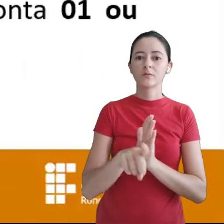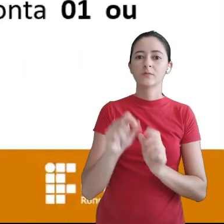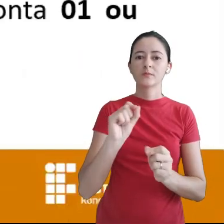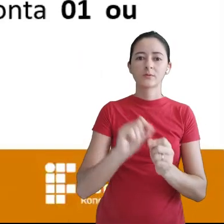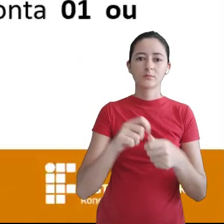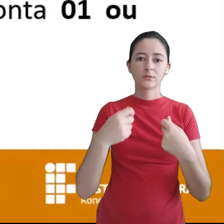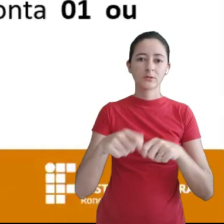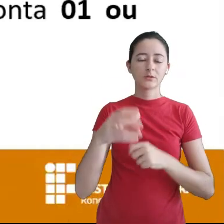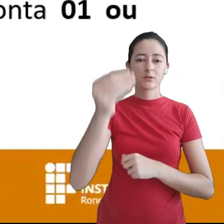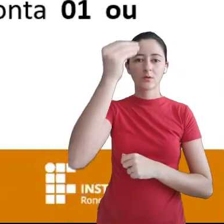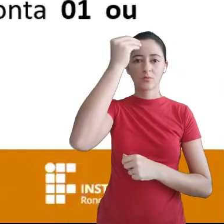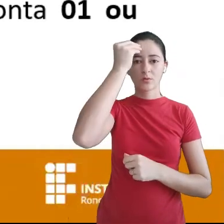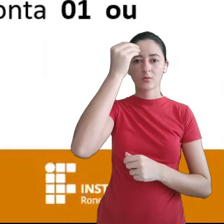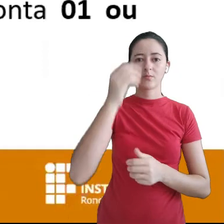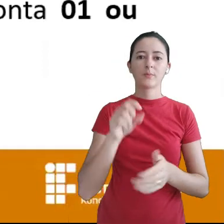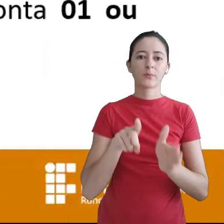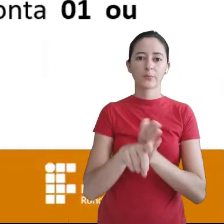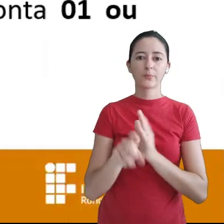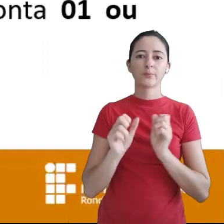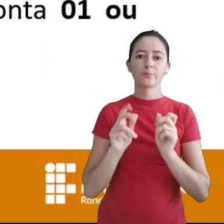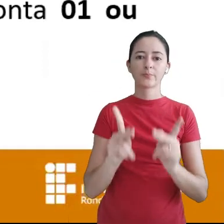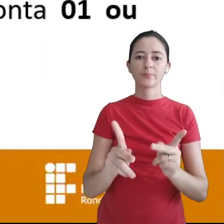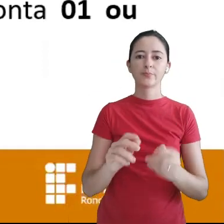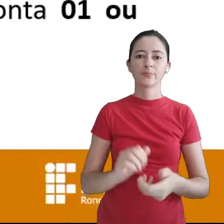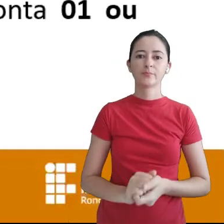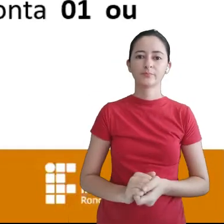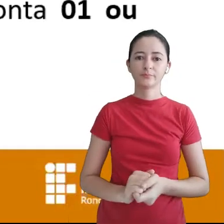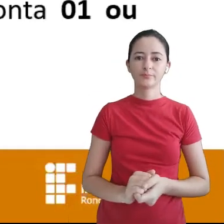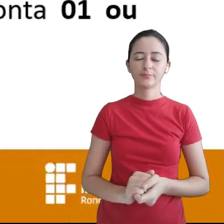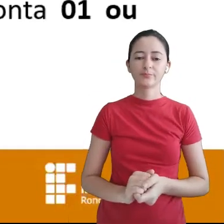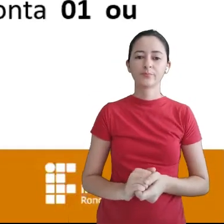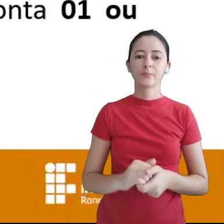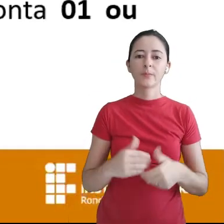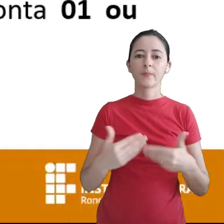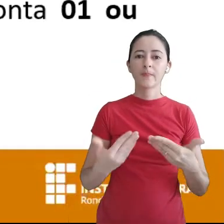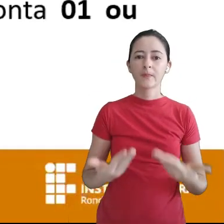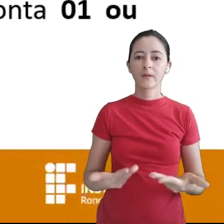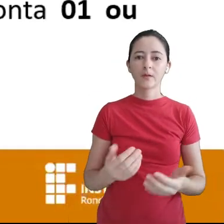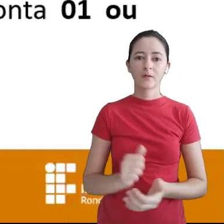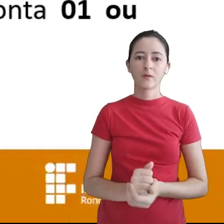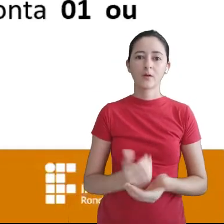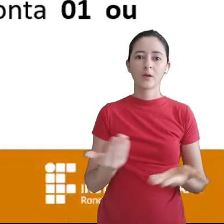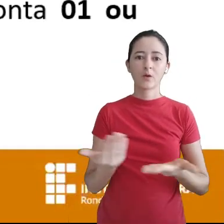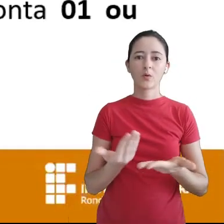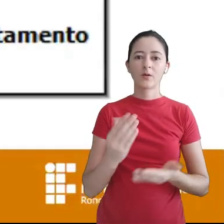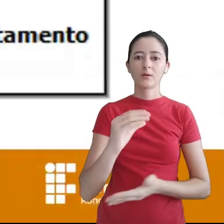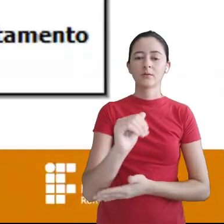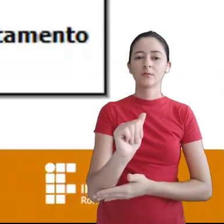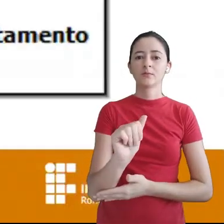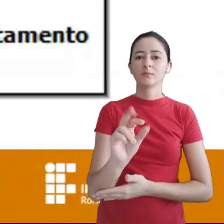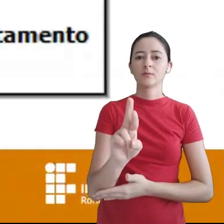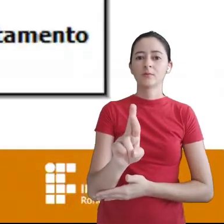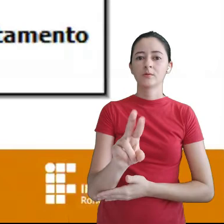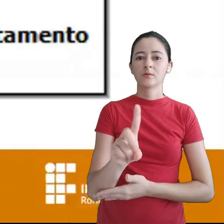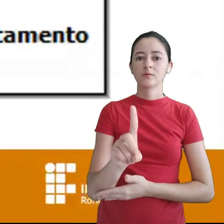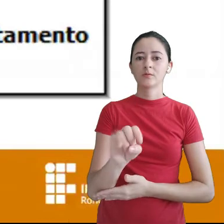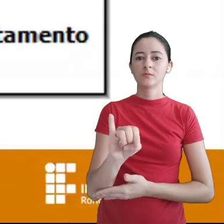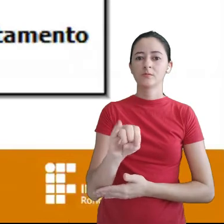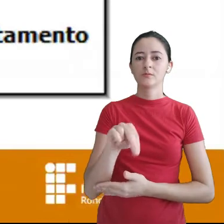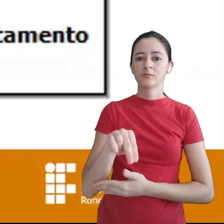5 é a pergunta que deve ser feita. Que tem que decorar também a forma de fazer a pergunta. Tá bom? Então, vamos lá